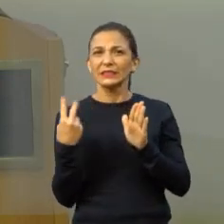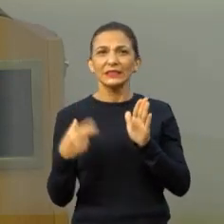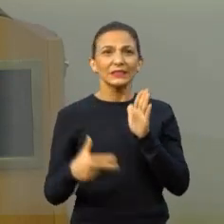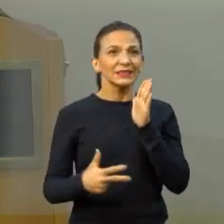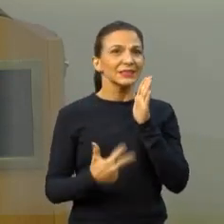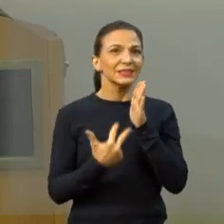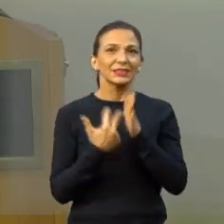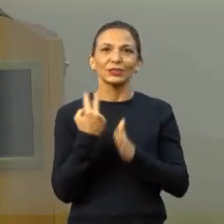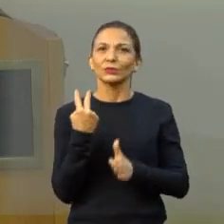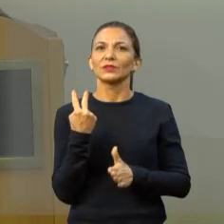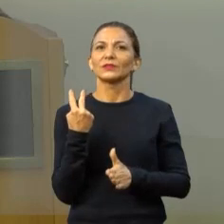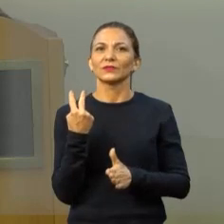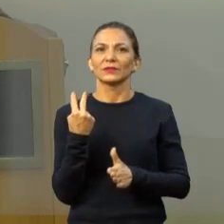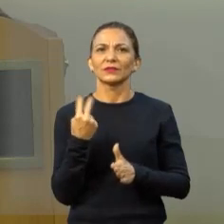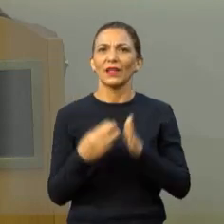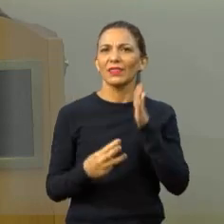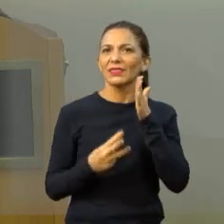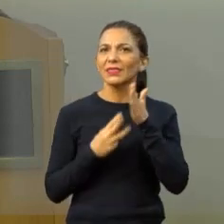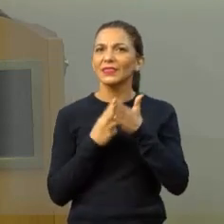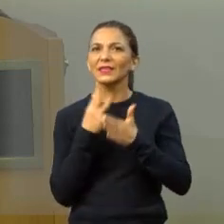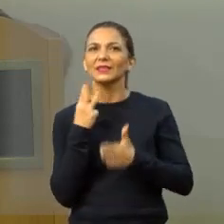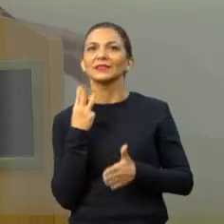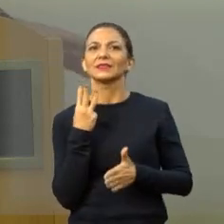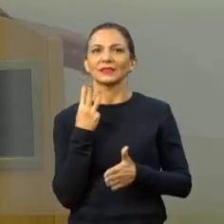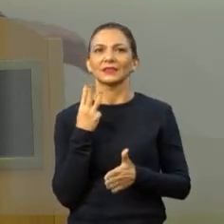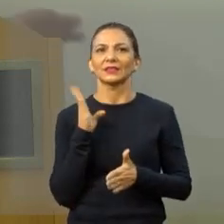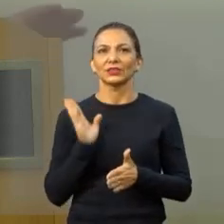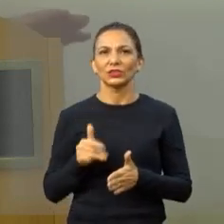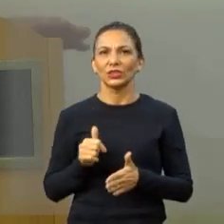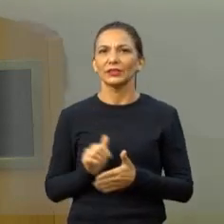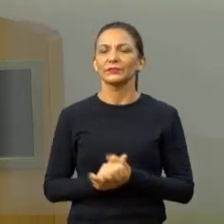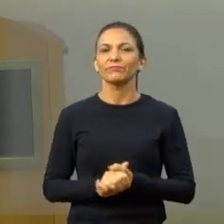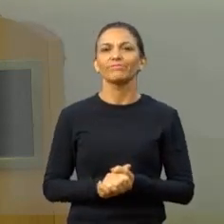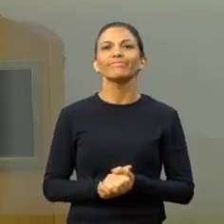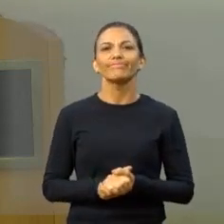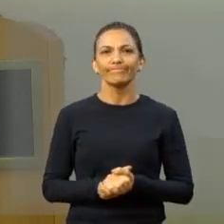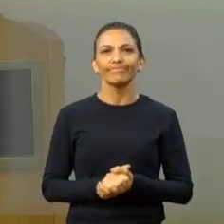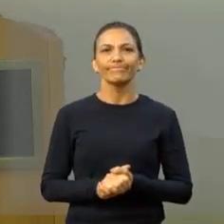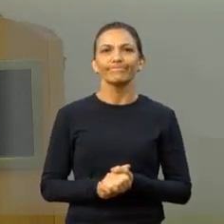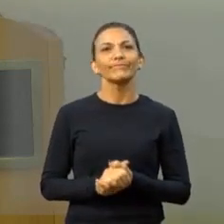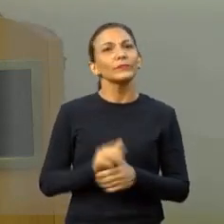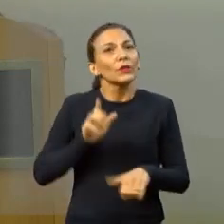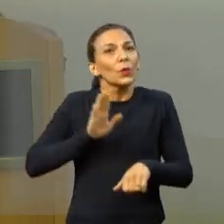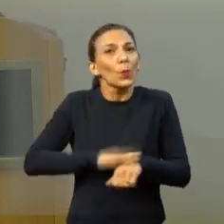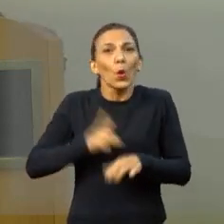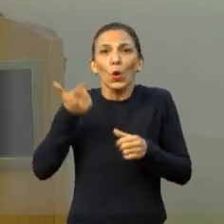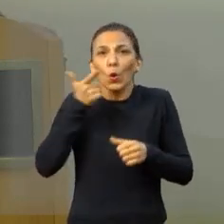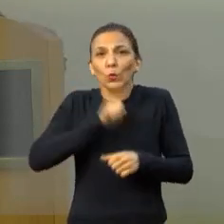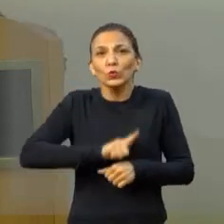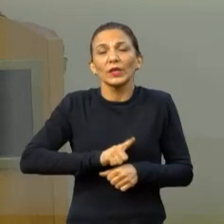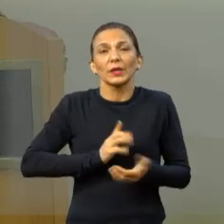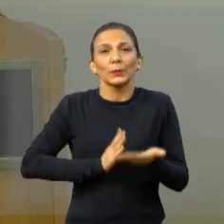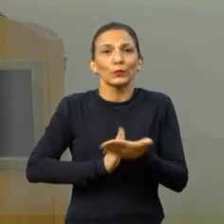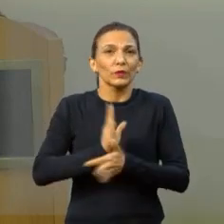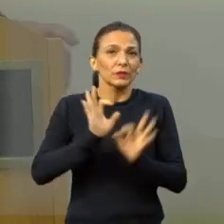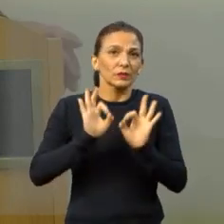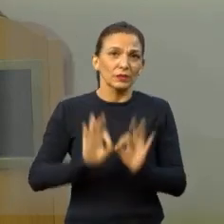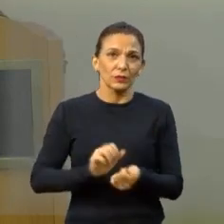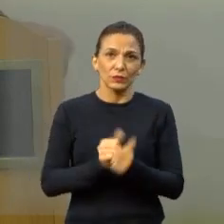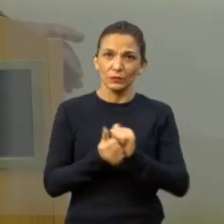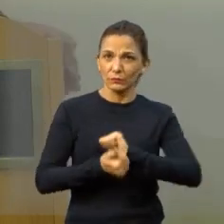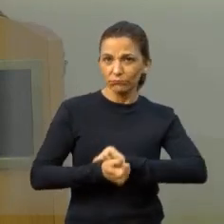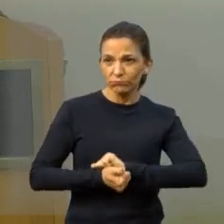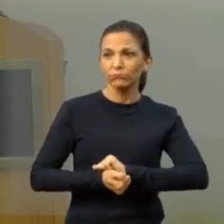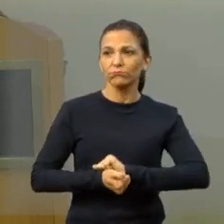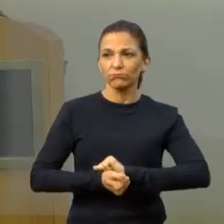segunda né o Rafael terceira né terceira vez vai chegar até um ponto que vai dar certo né né alguma hora vai dar certo